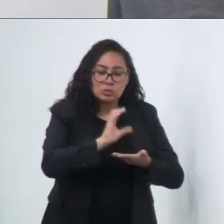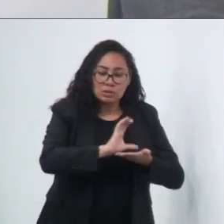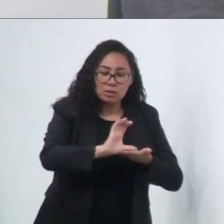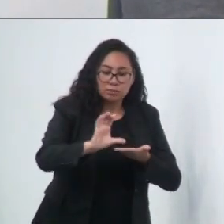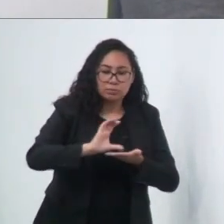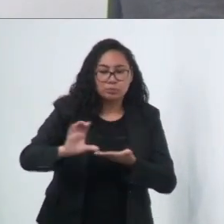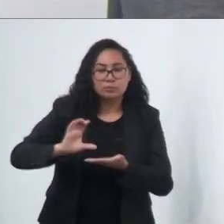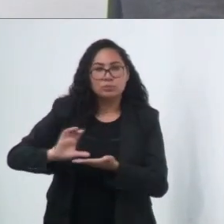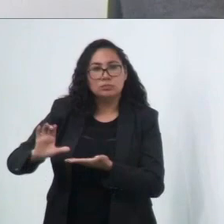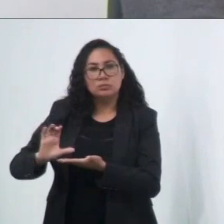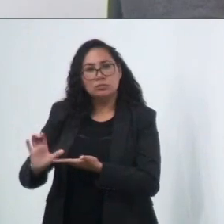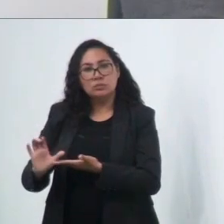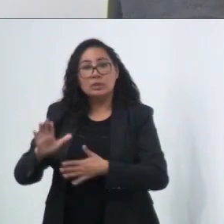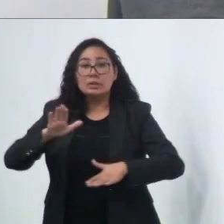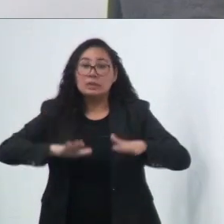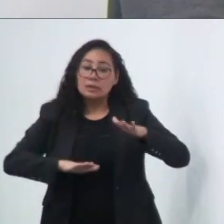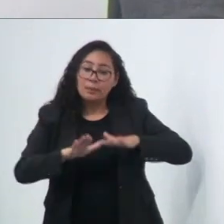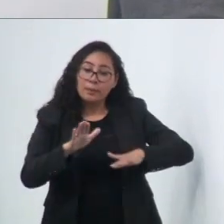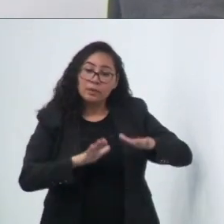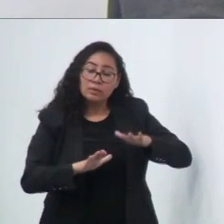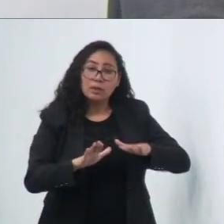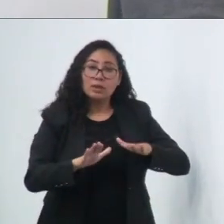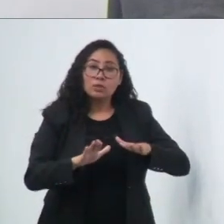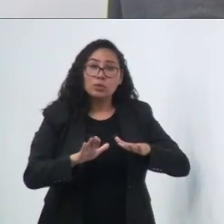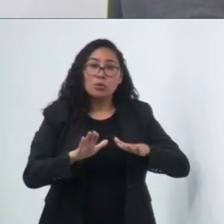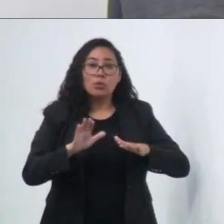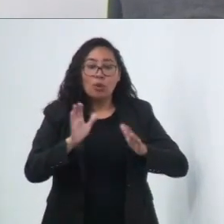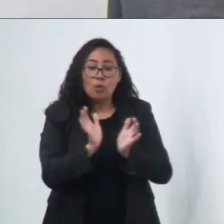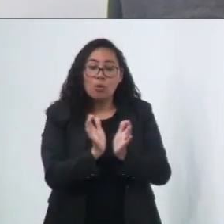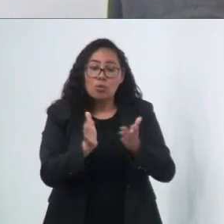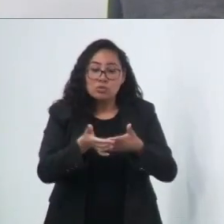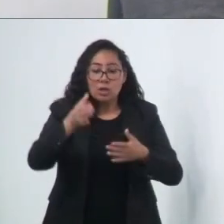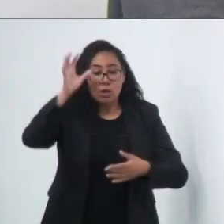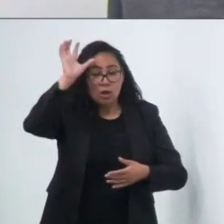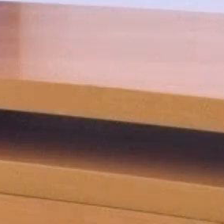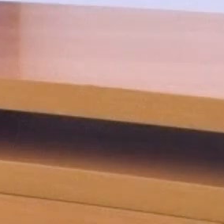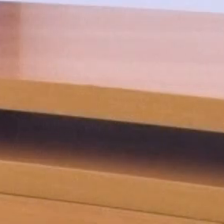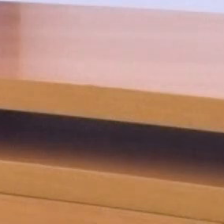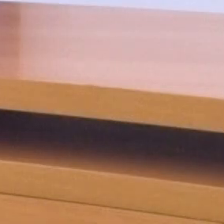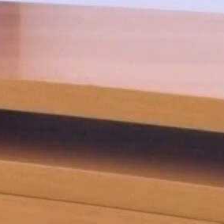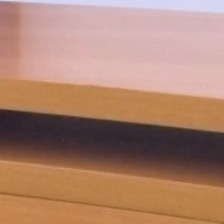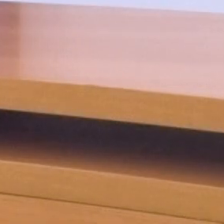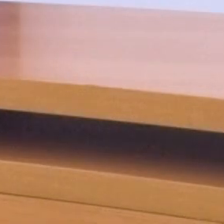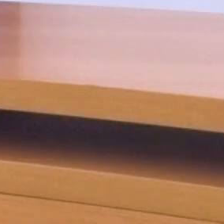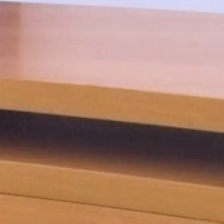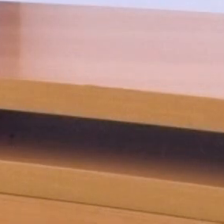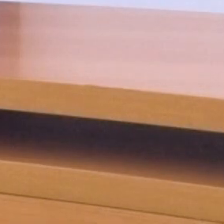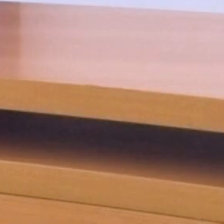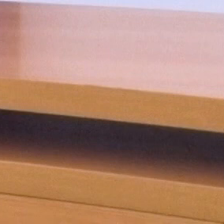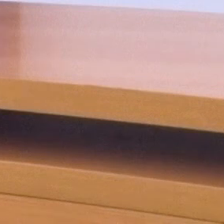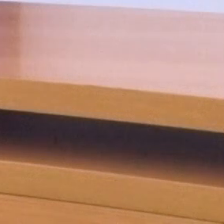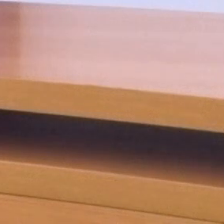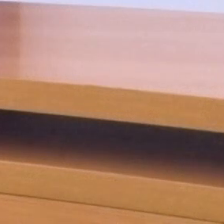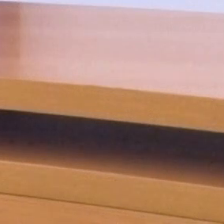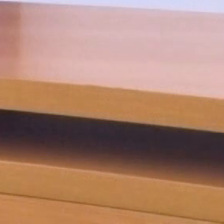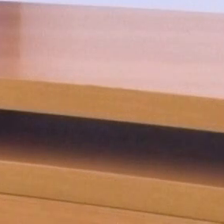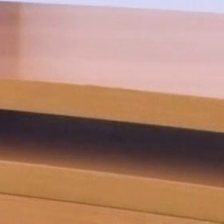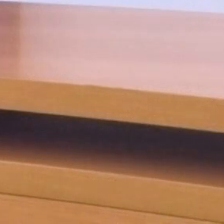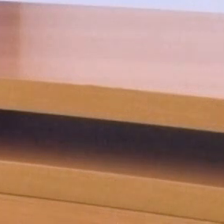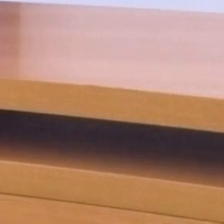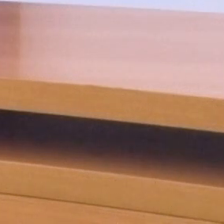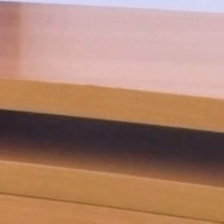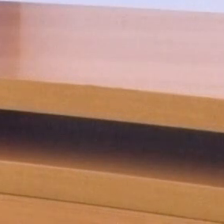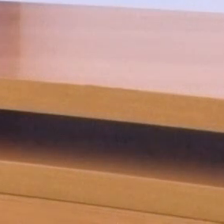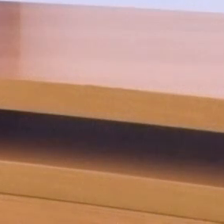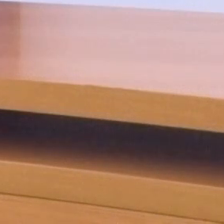financeiras conforme o que decidir o Conselho Municipal de Mobilidade Urbana. E ao final da audiência, nós